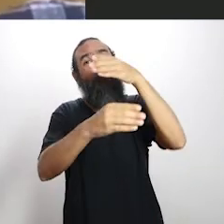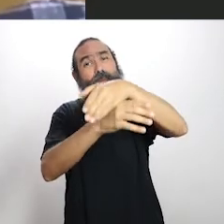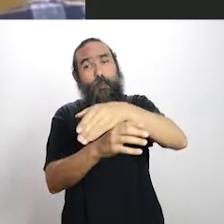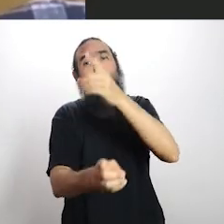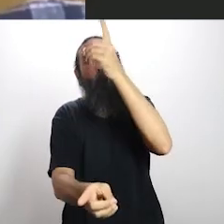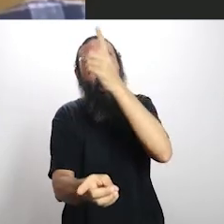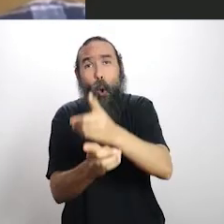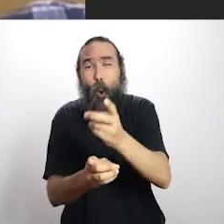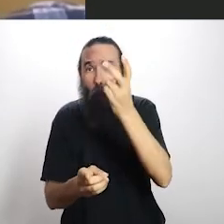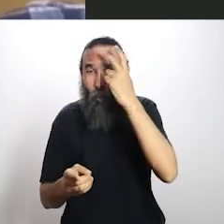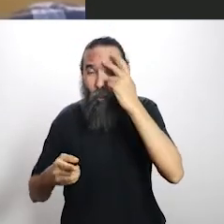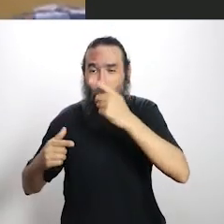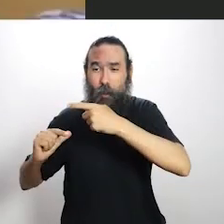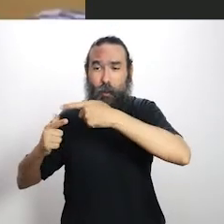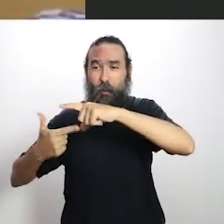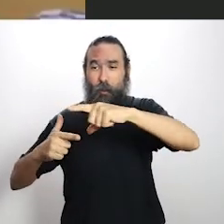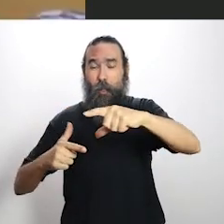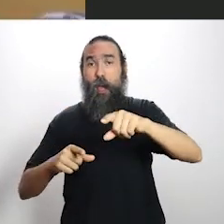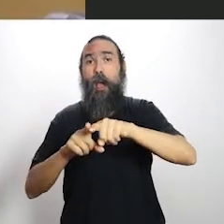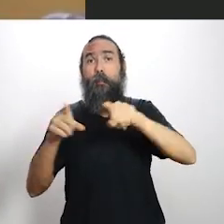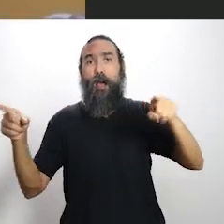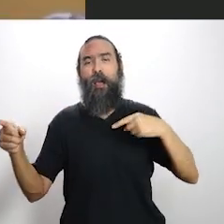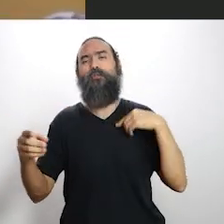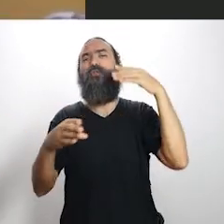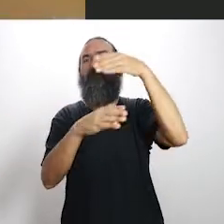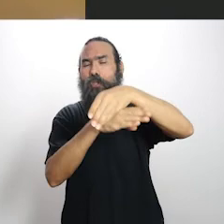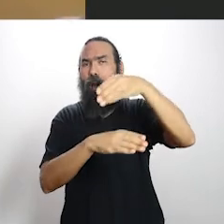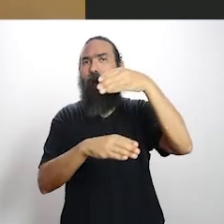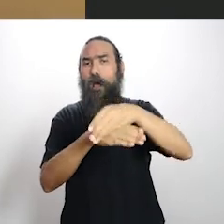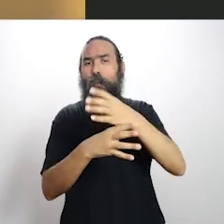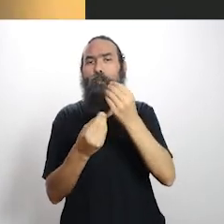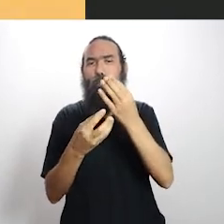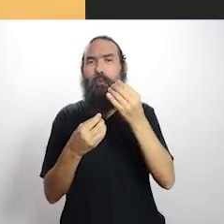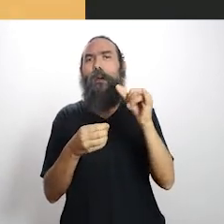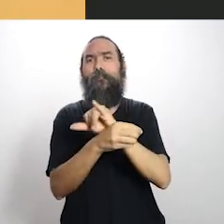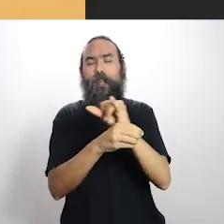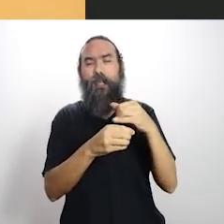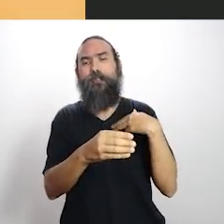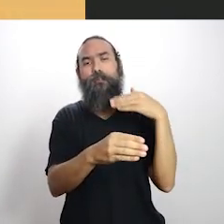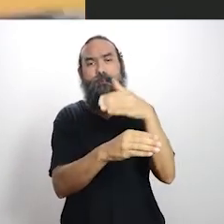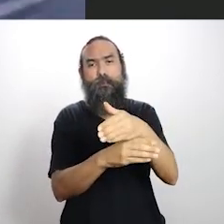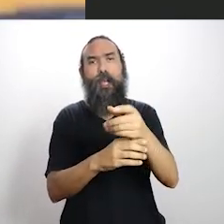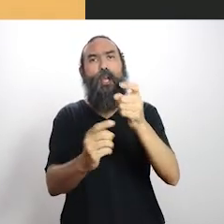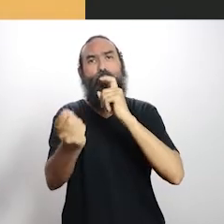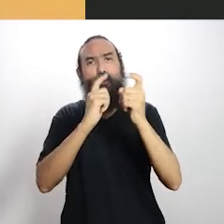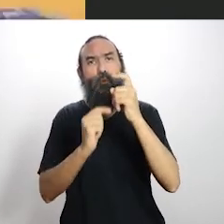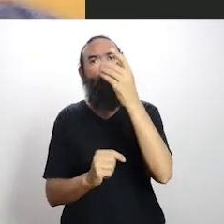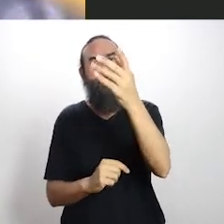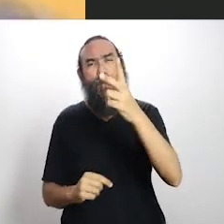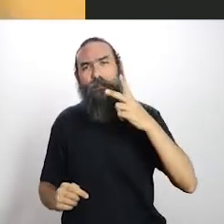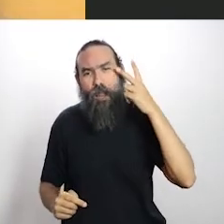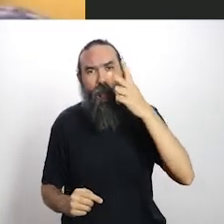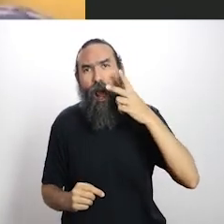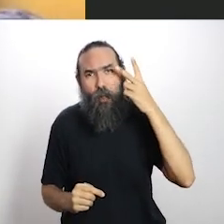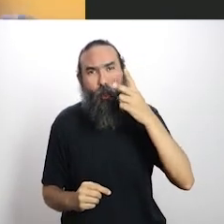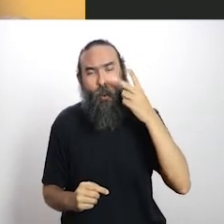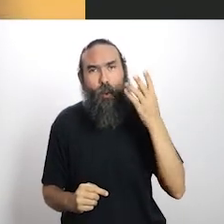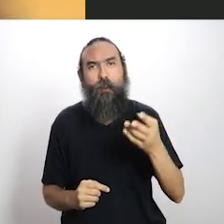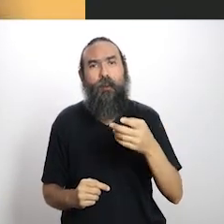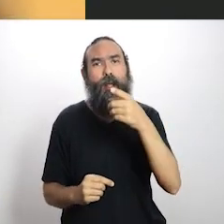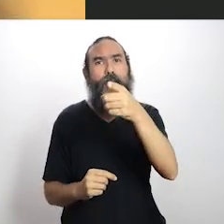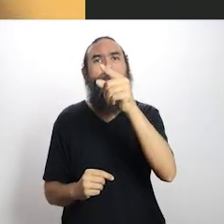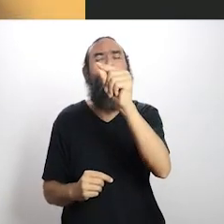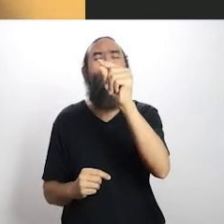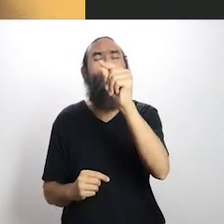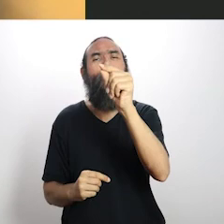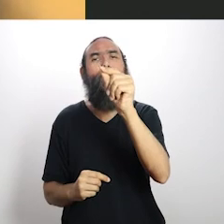meu guardião aí nas visitas é olha eu já me sinto bastante contemplado com o